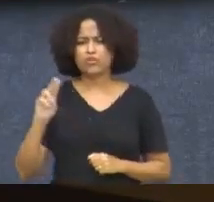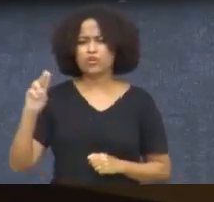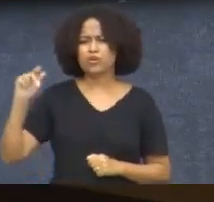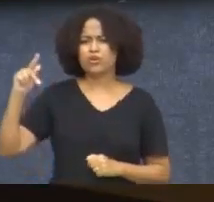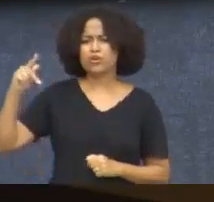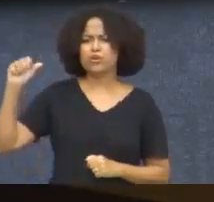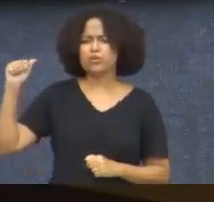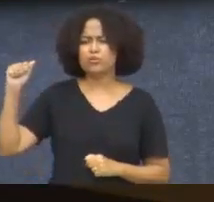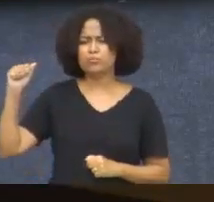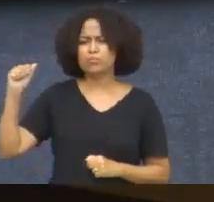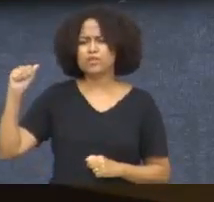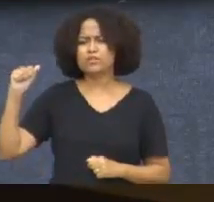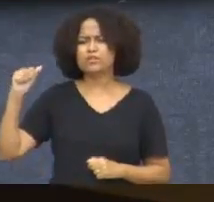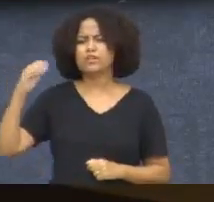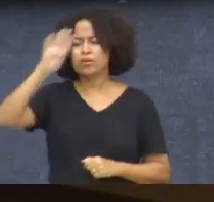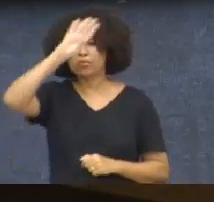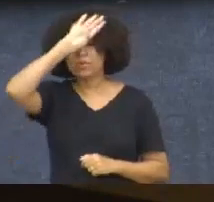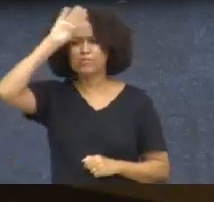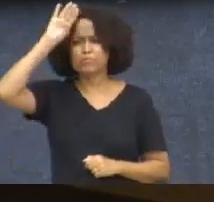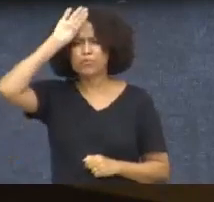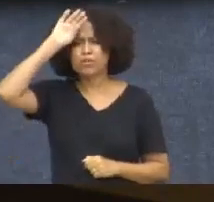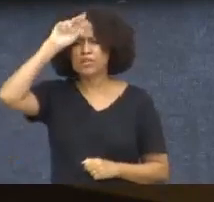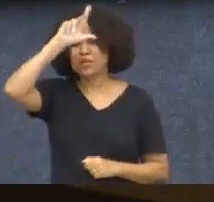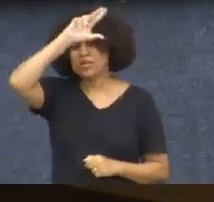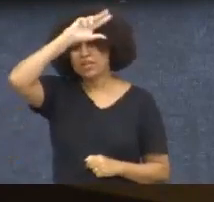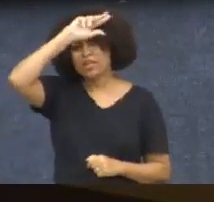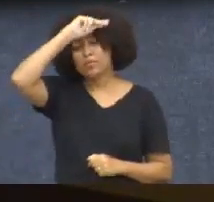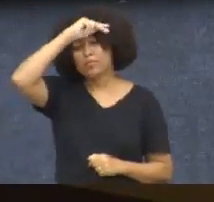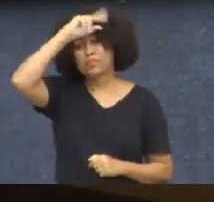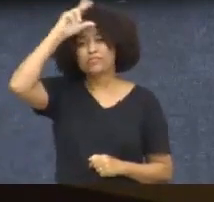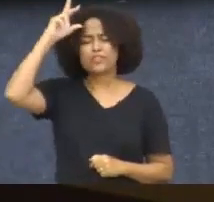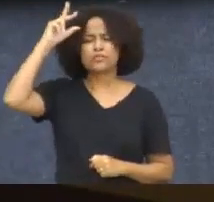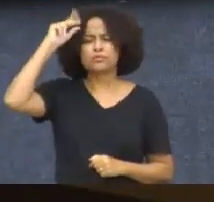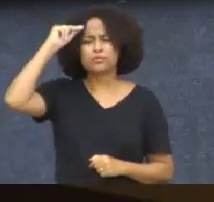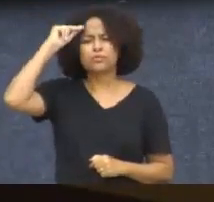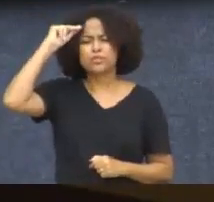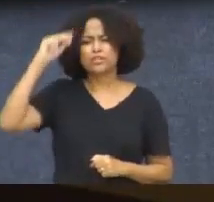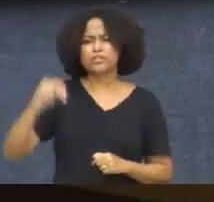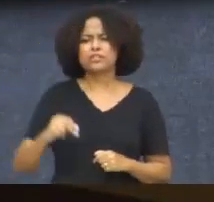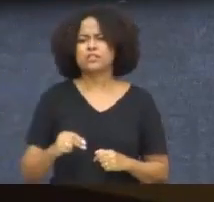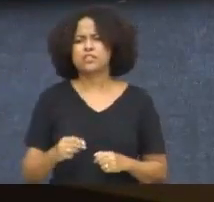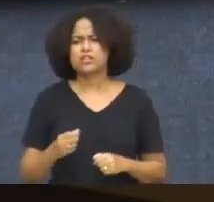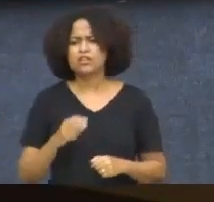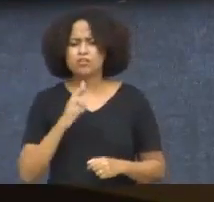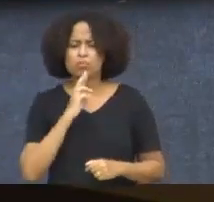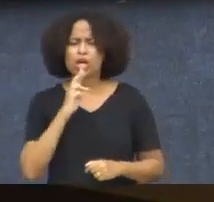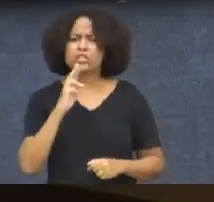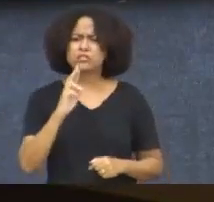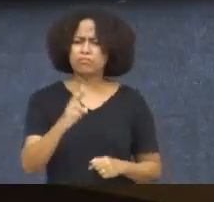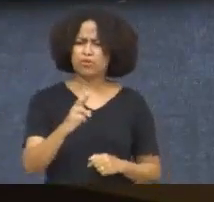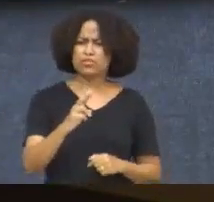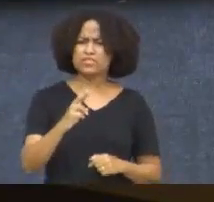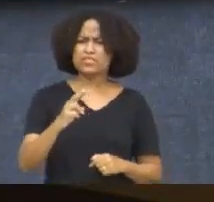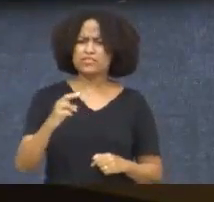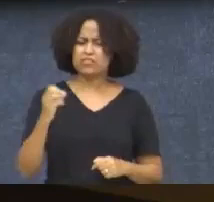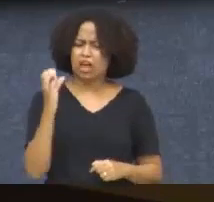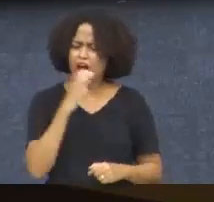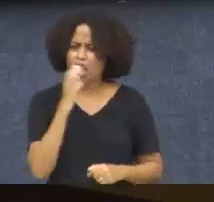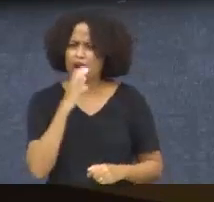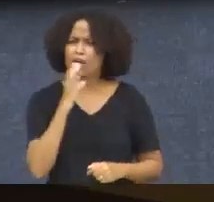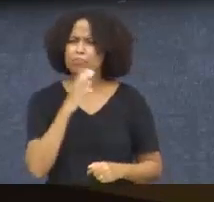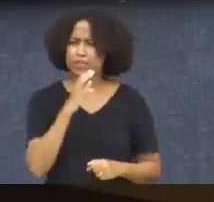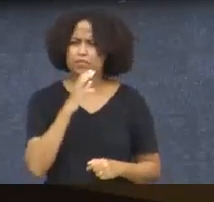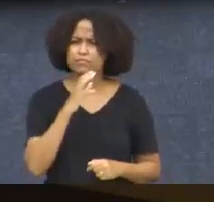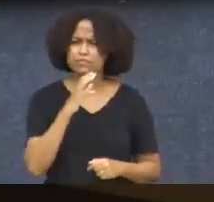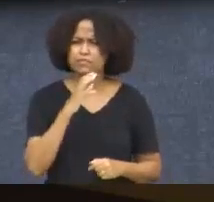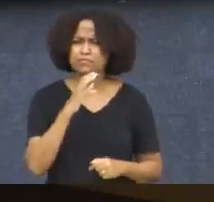possa dar uma resposta rápida da sala de raio-x para usuários que estão nos cobrando constantemente. Então, a gente segue